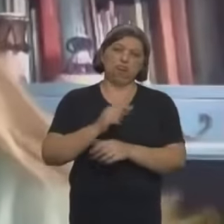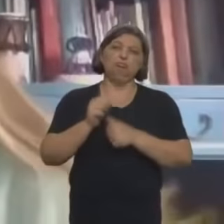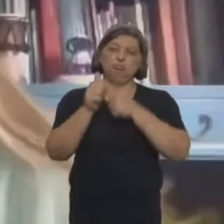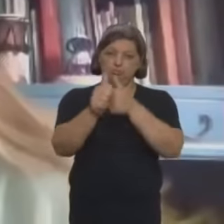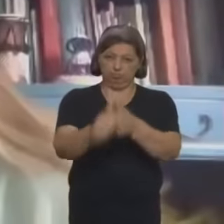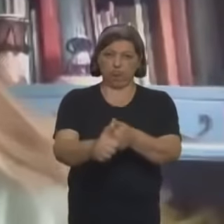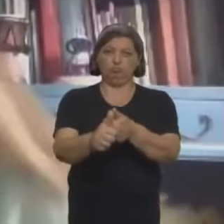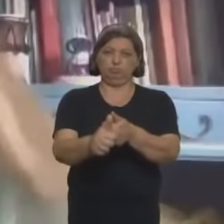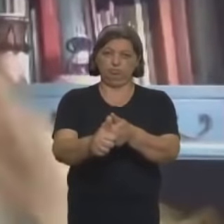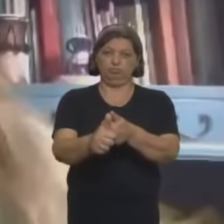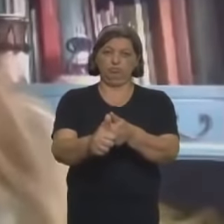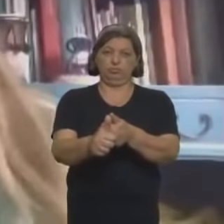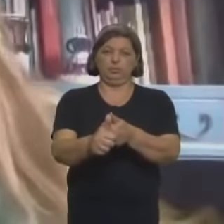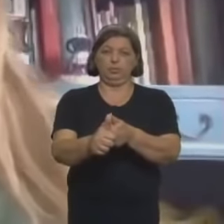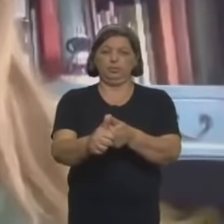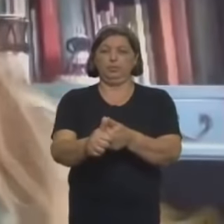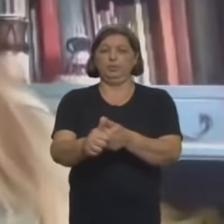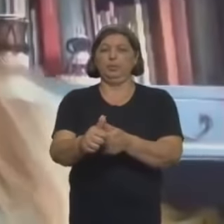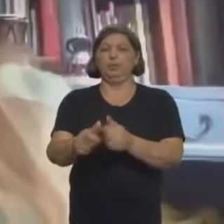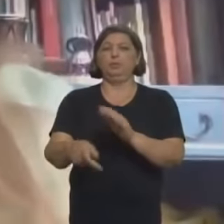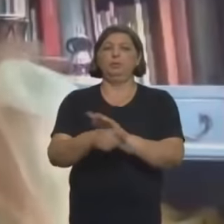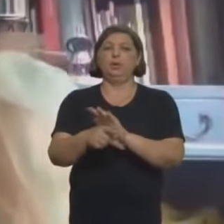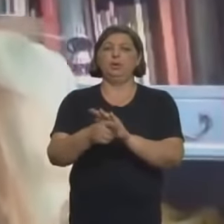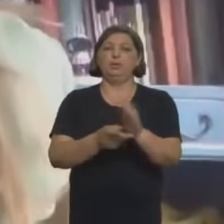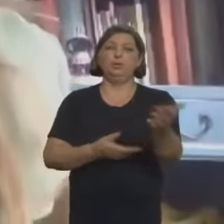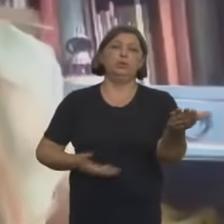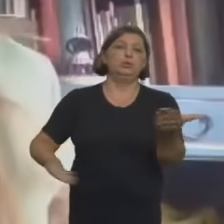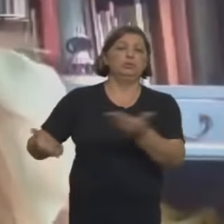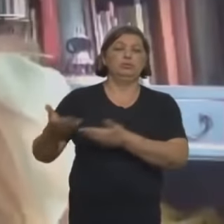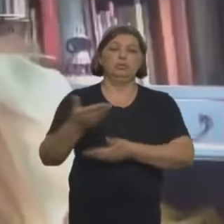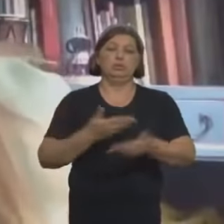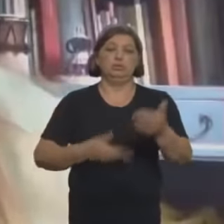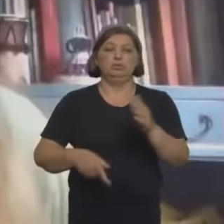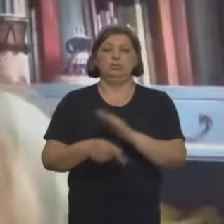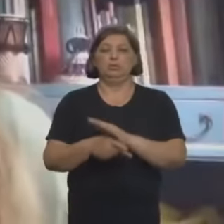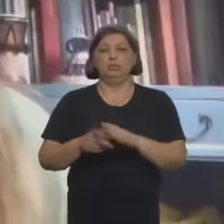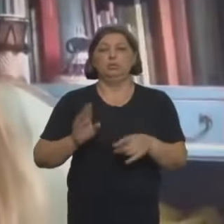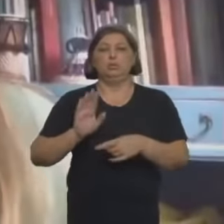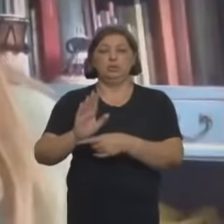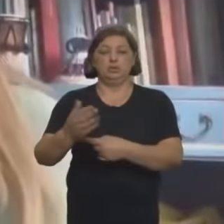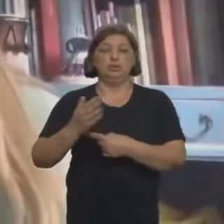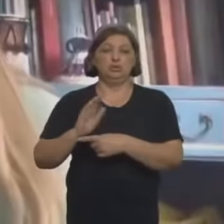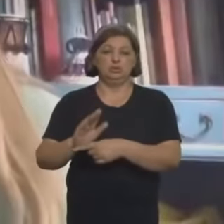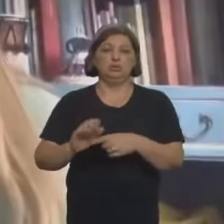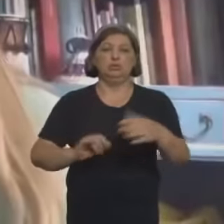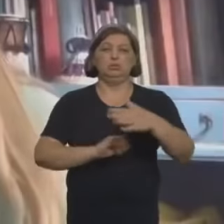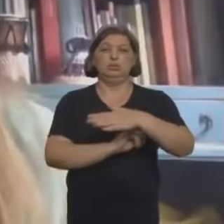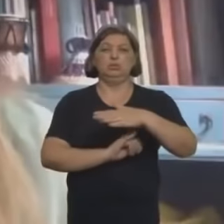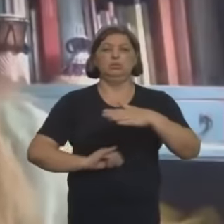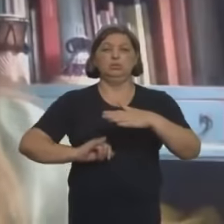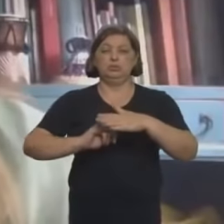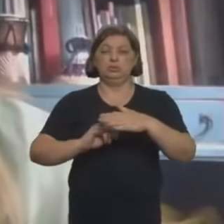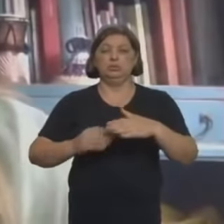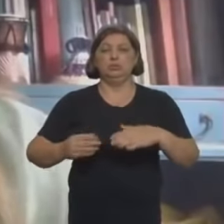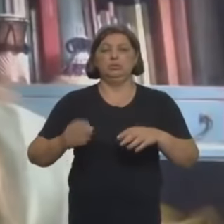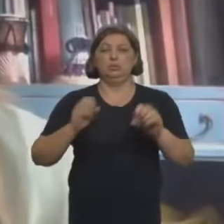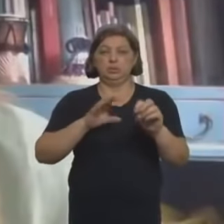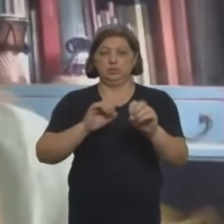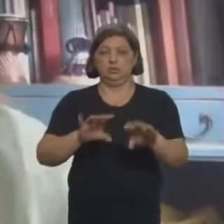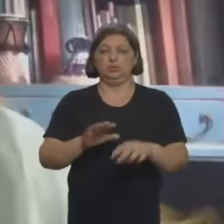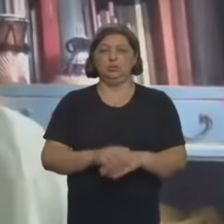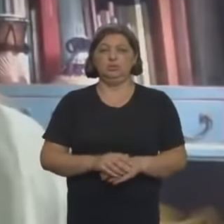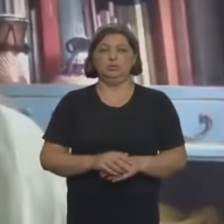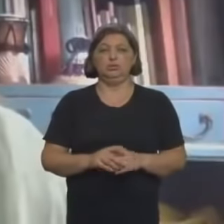mesmos colaboradores, que é essa ONG americana, que é o Second Step, e o Instituto Vila Educação, né, criamos tanto o